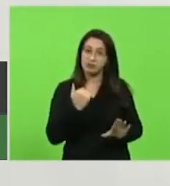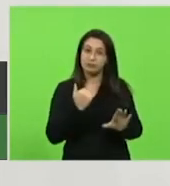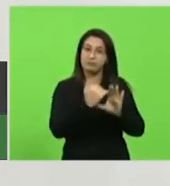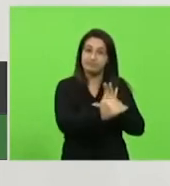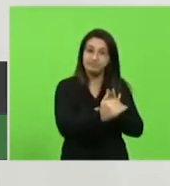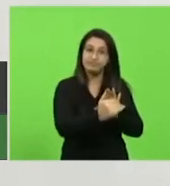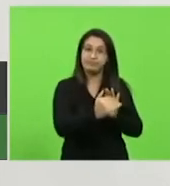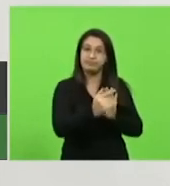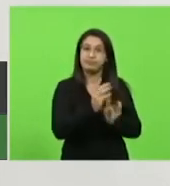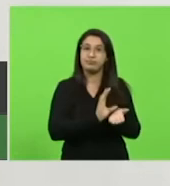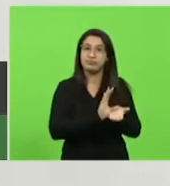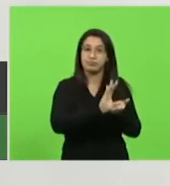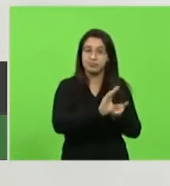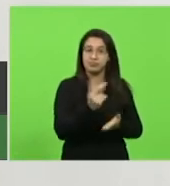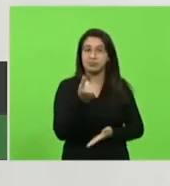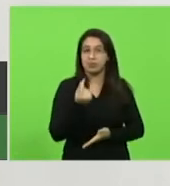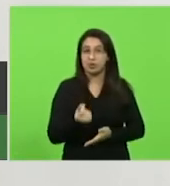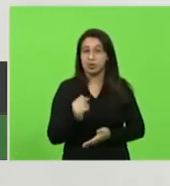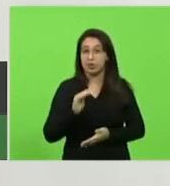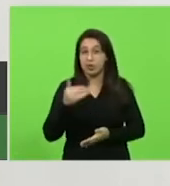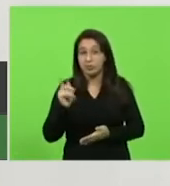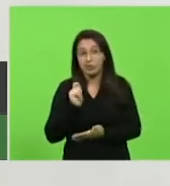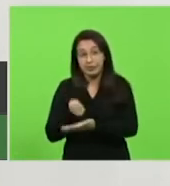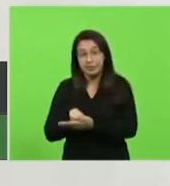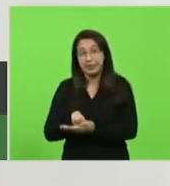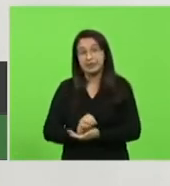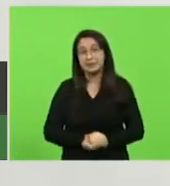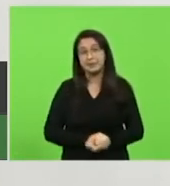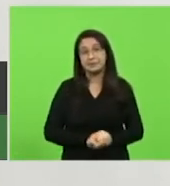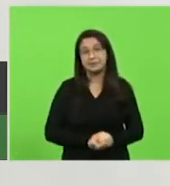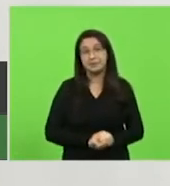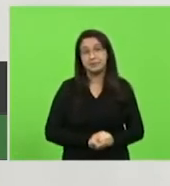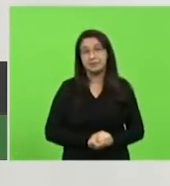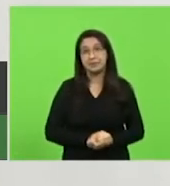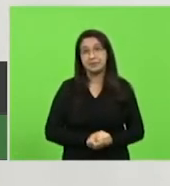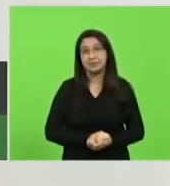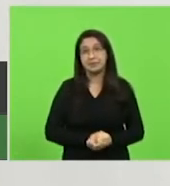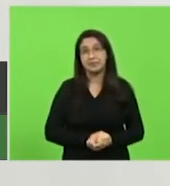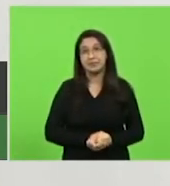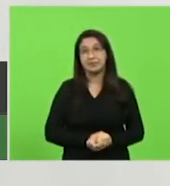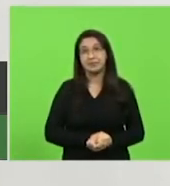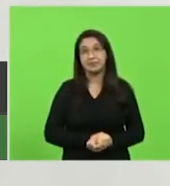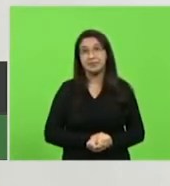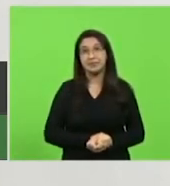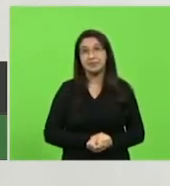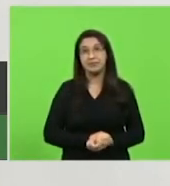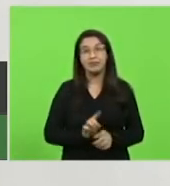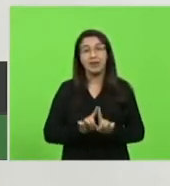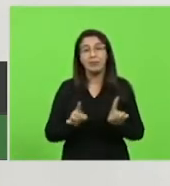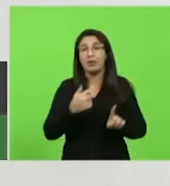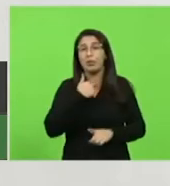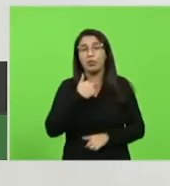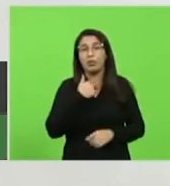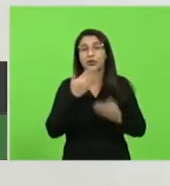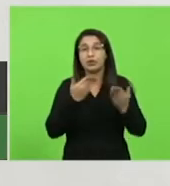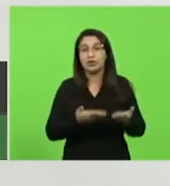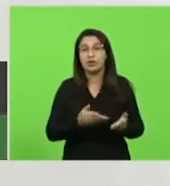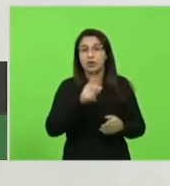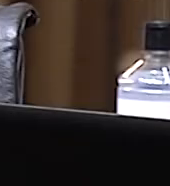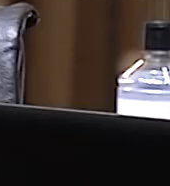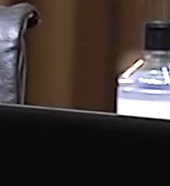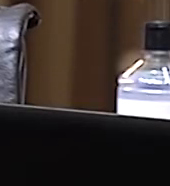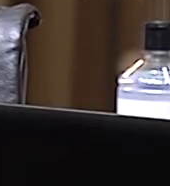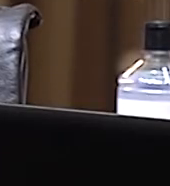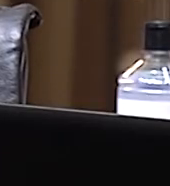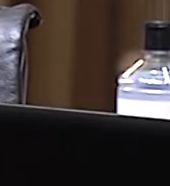e que depois parece conta bom e depois parece conta mas não podemos deixar o hospital parar de